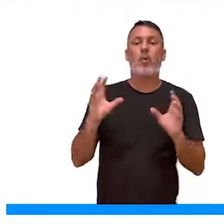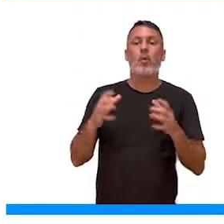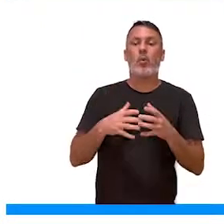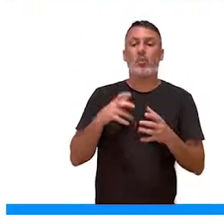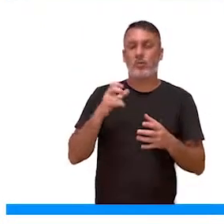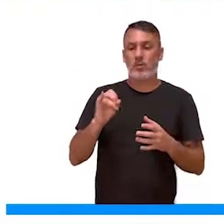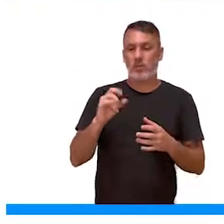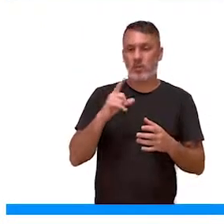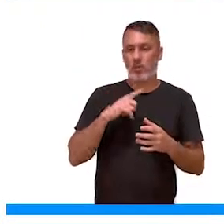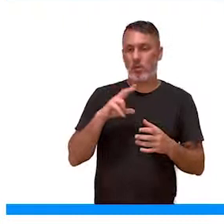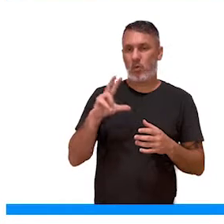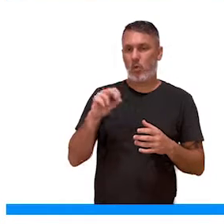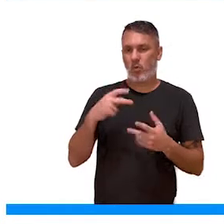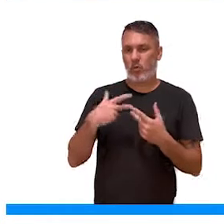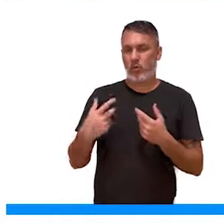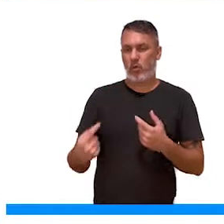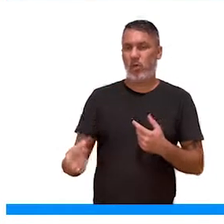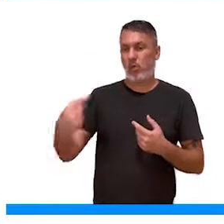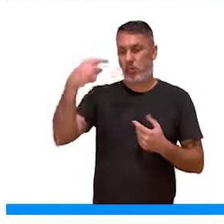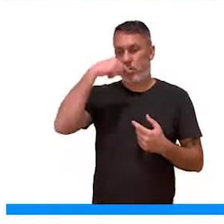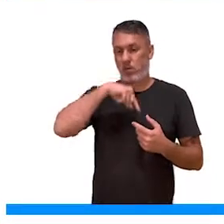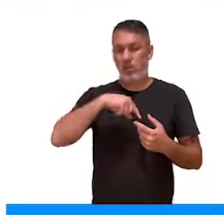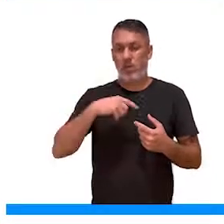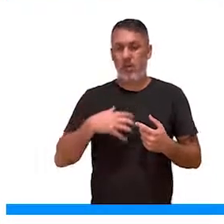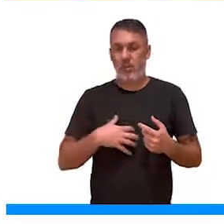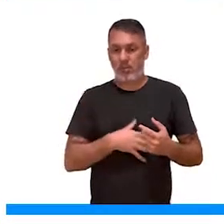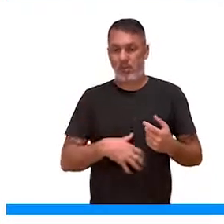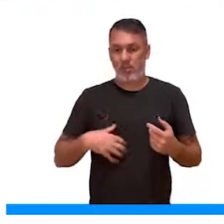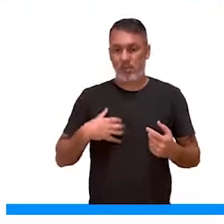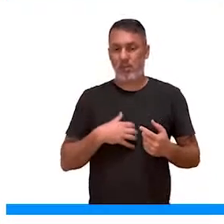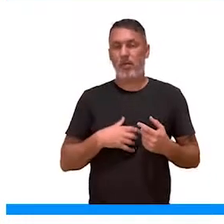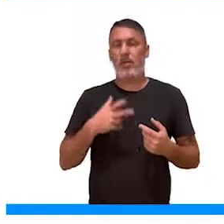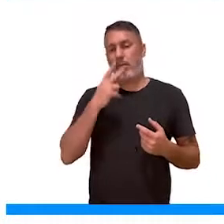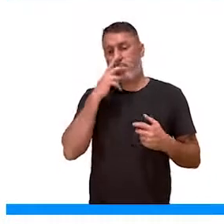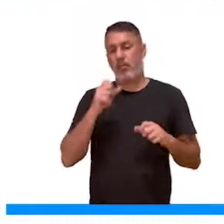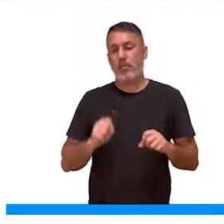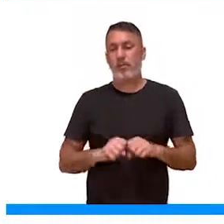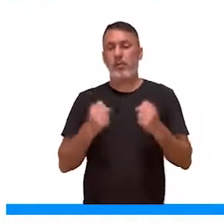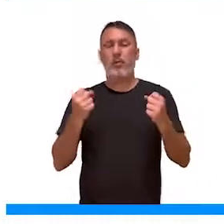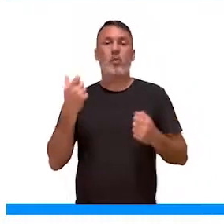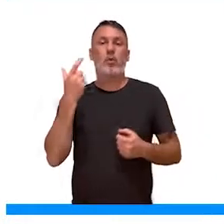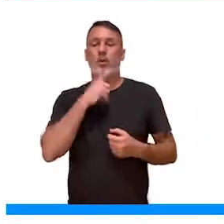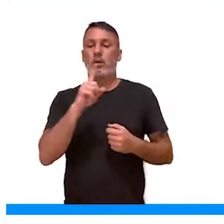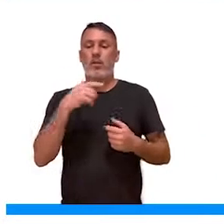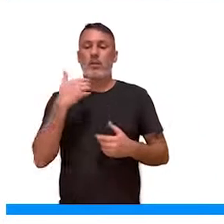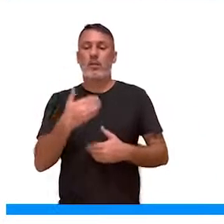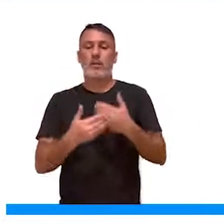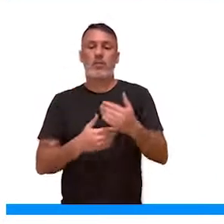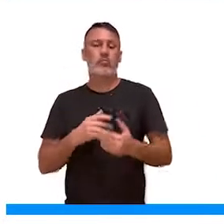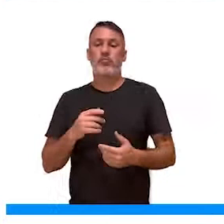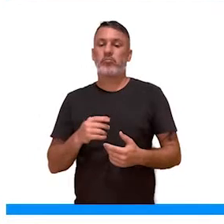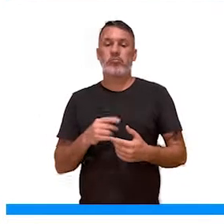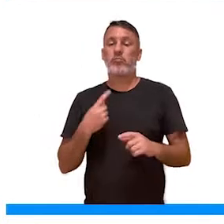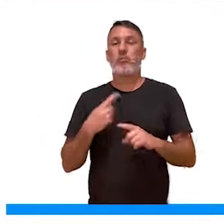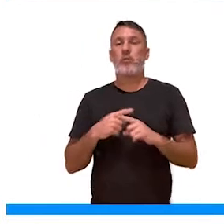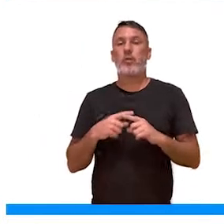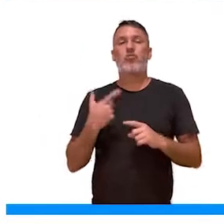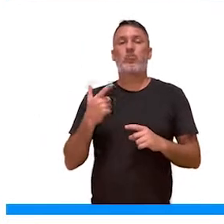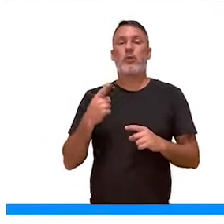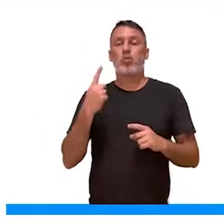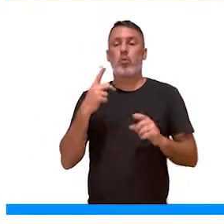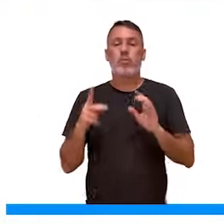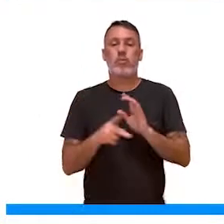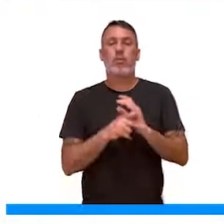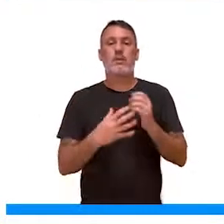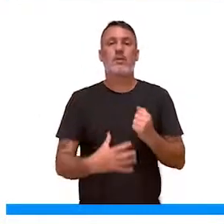saginata, quando ingere o ovo, no estômago, o ácido clorídrico ele rompe, ela não consegue se desenvolver, porque não